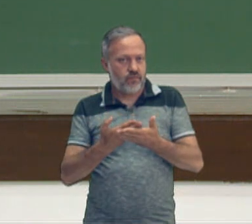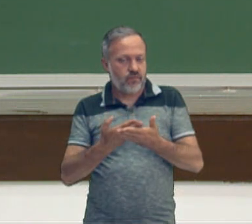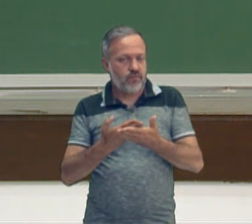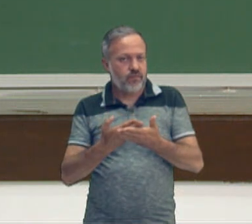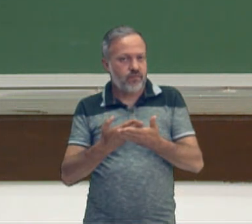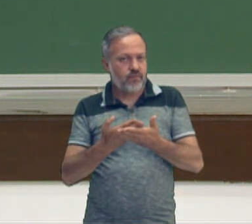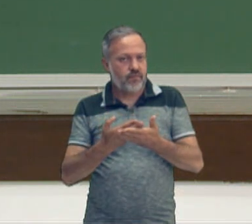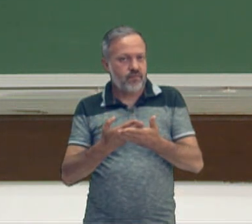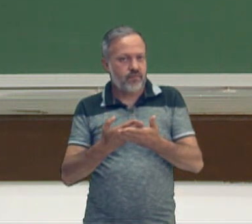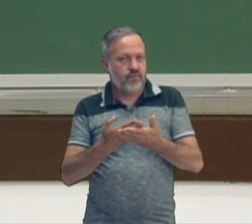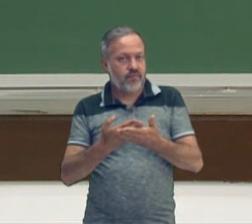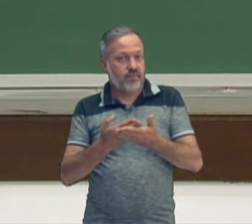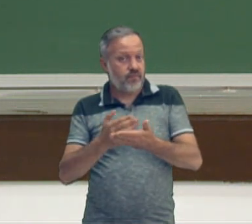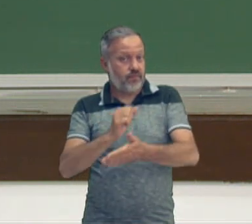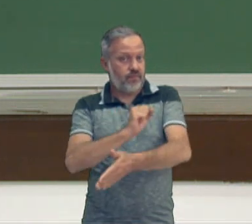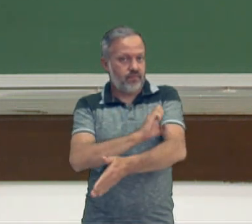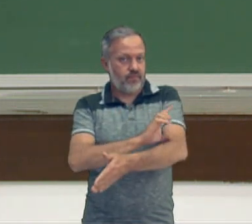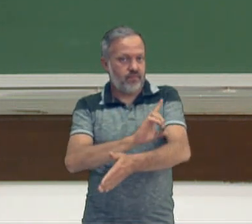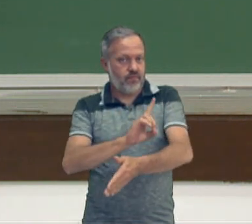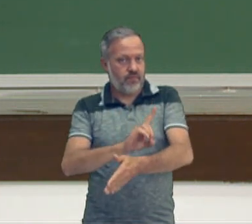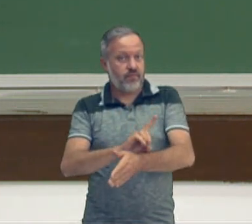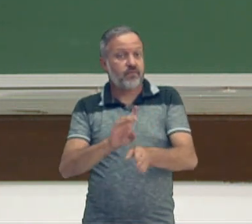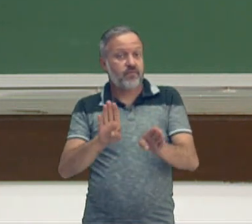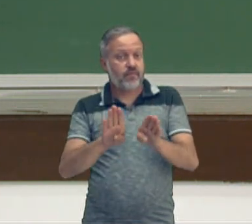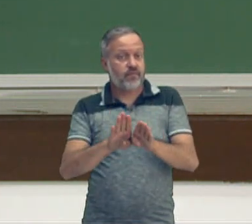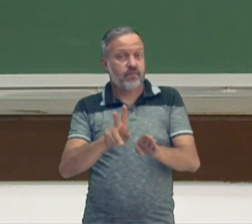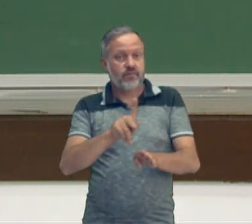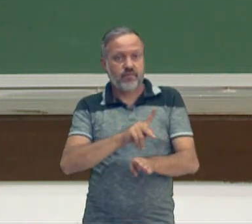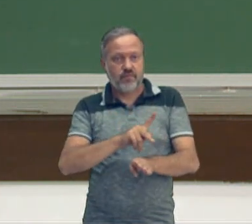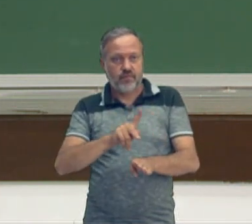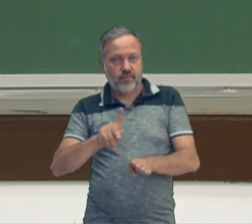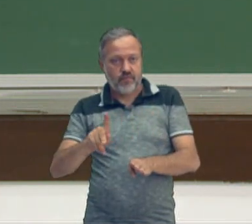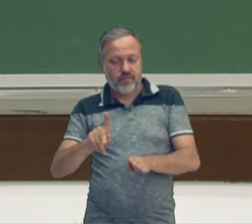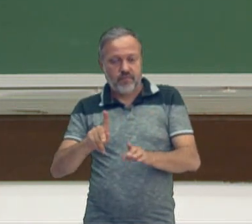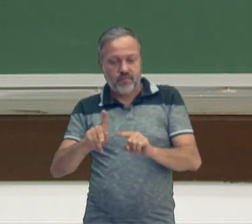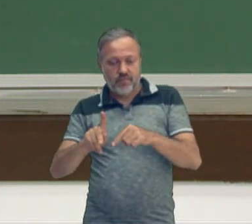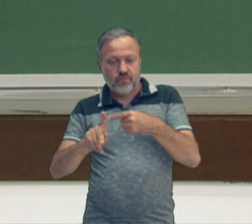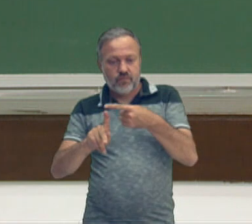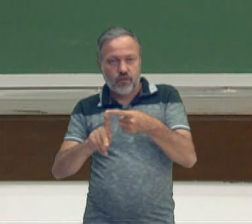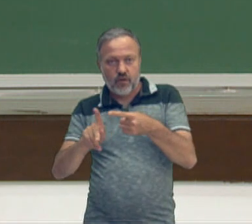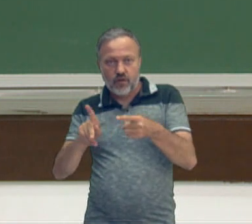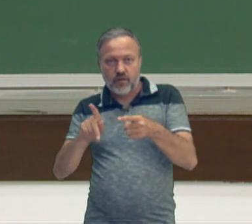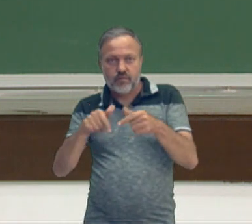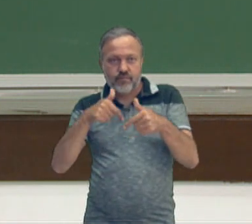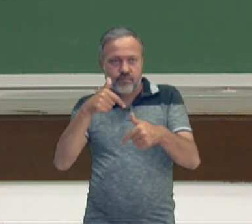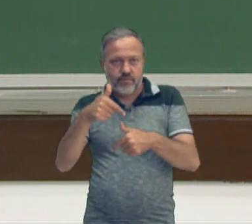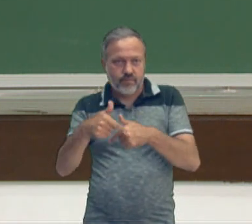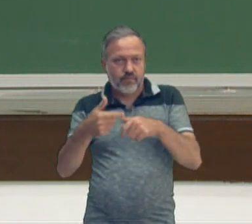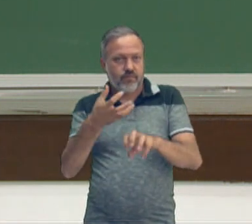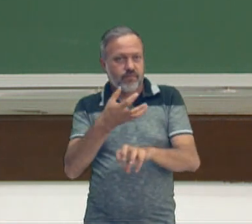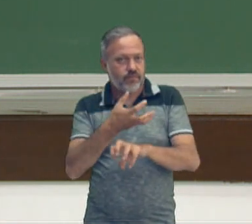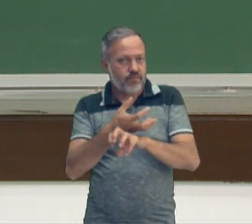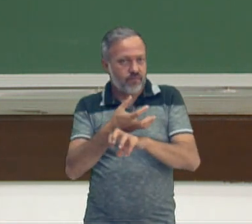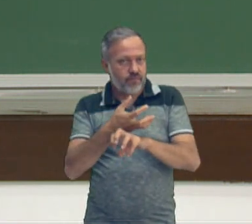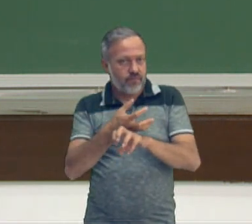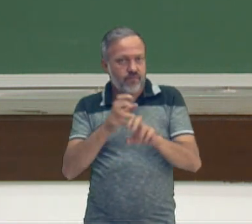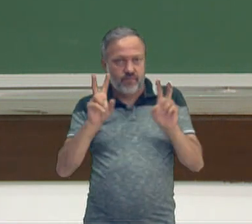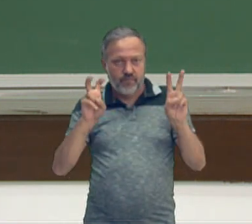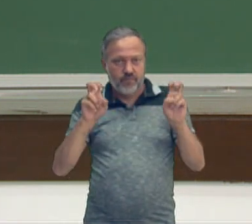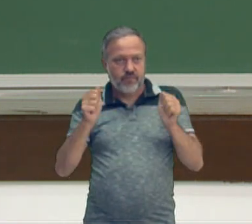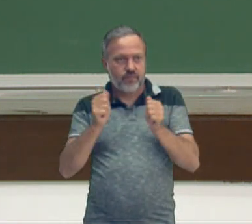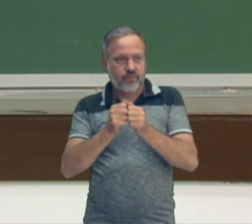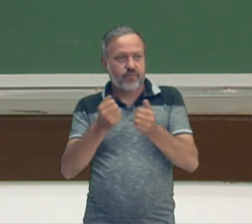mas também por parte aí dos professores que têm massificando aí alguns conteúdos com vocês. Tá? A nossa aulinha de hoje